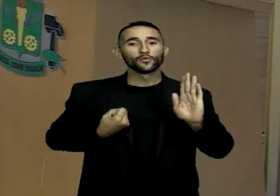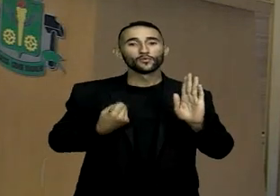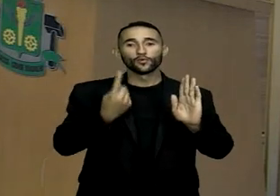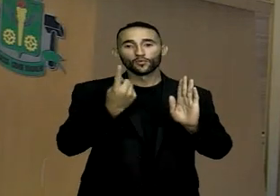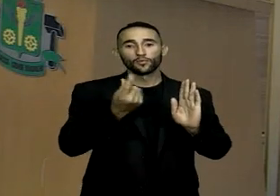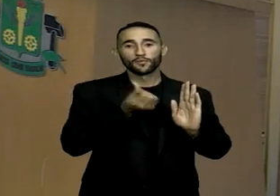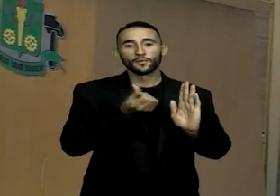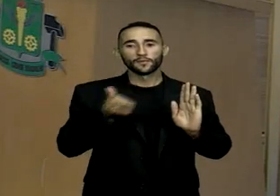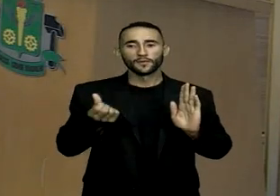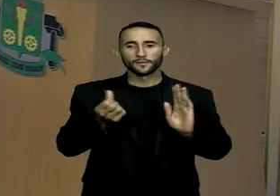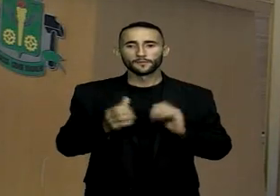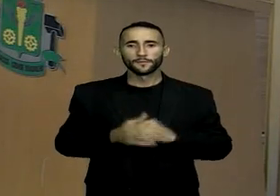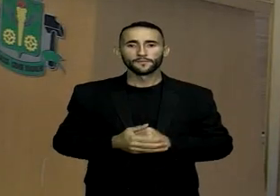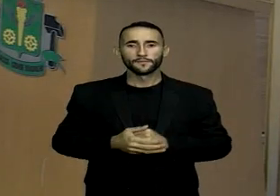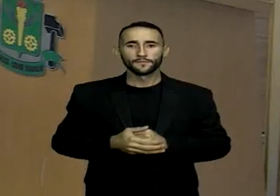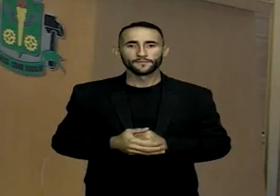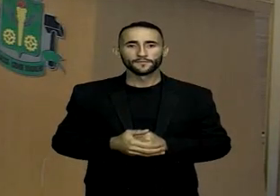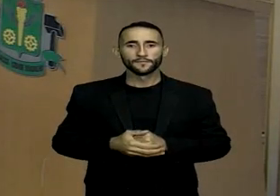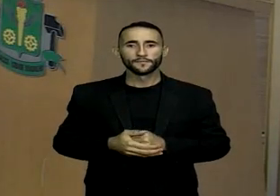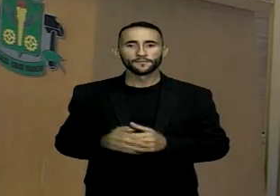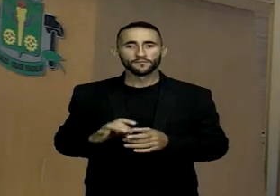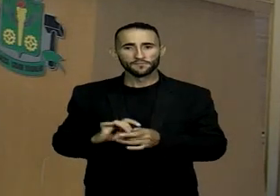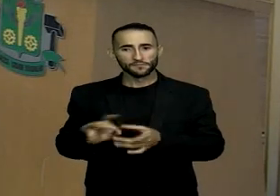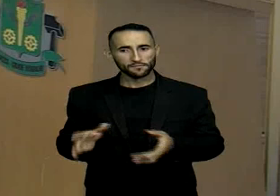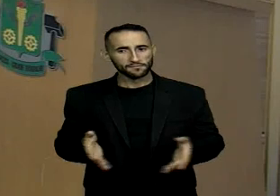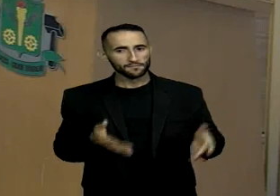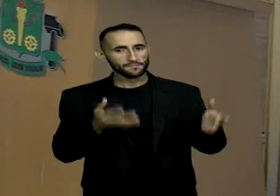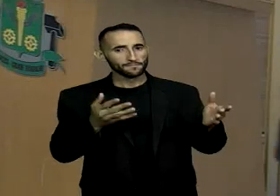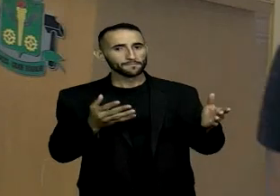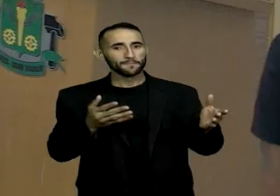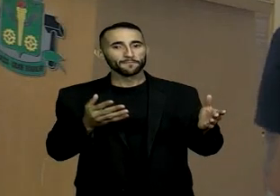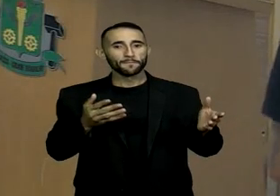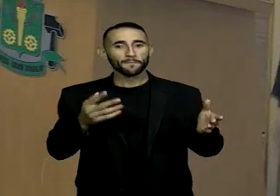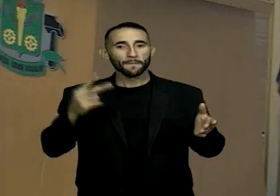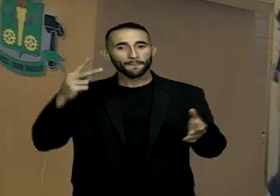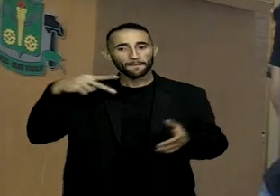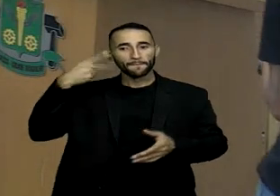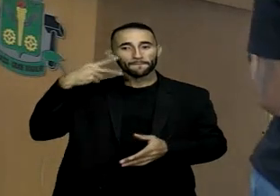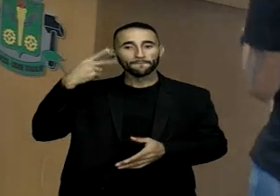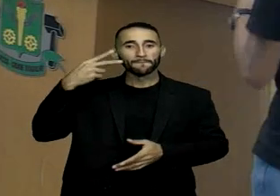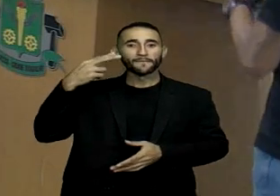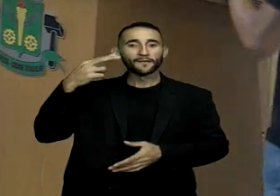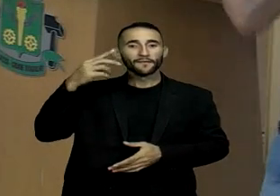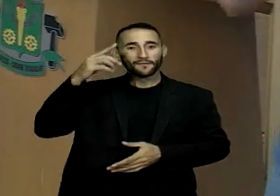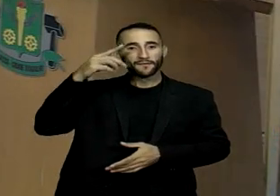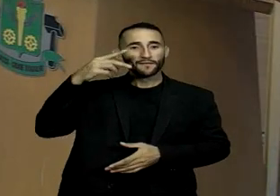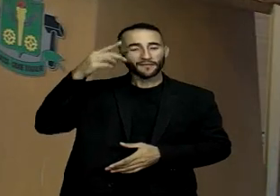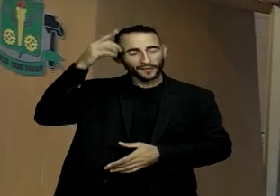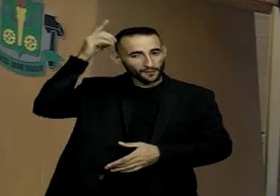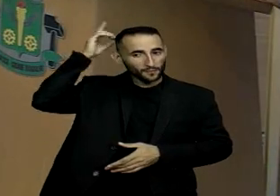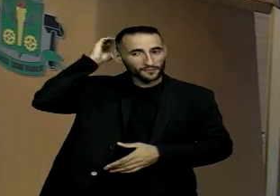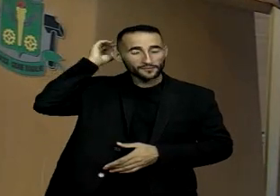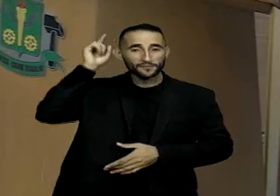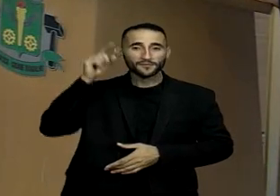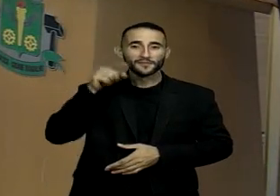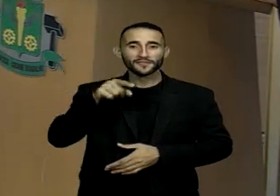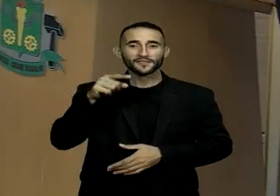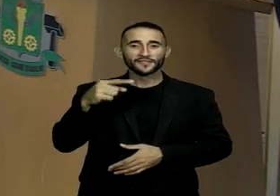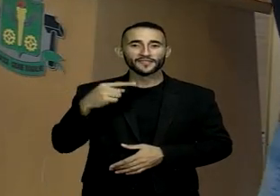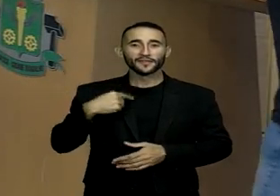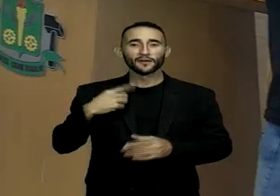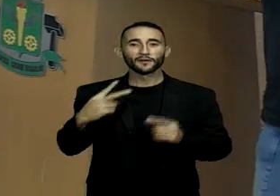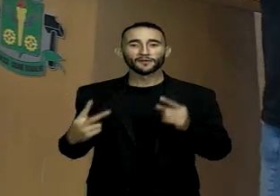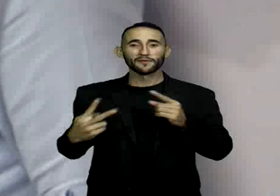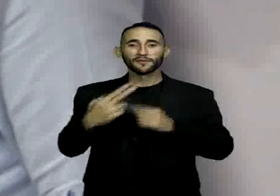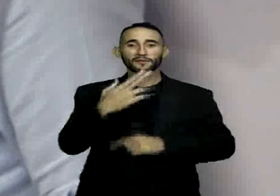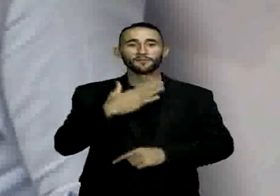da discussão, senhor presidente. Questão de ordem, presidente. Ô, Delbo Teruel, não regimental, mas conceito. Não, Vossa Excelência está podando a minha